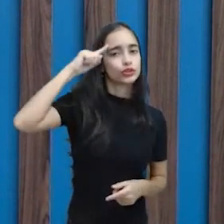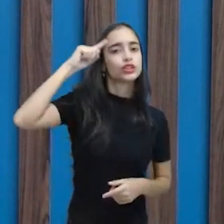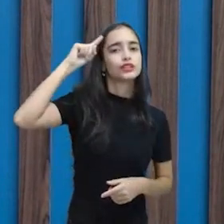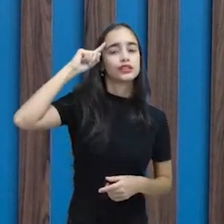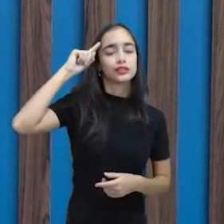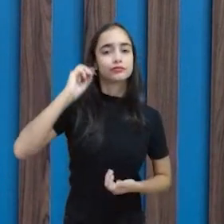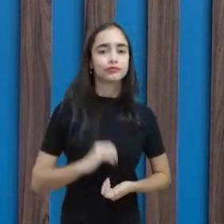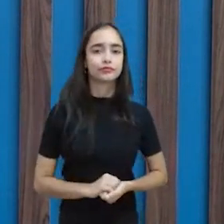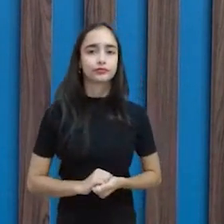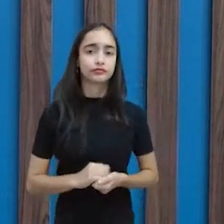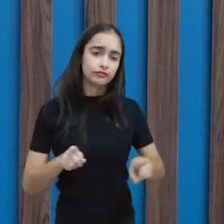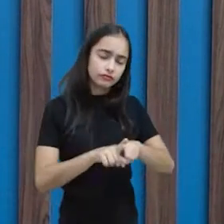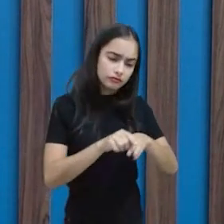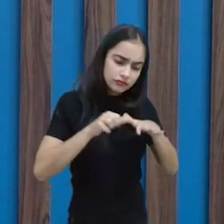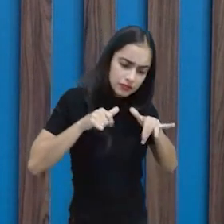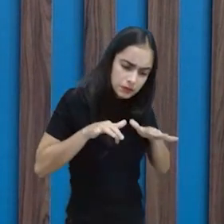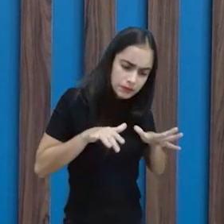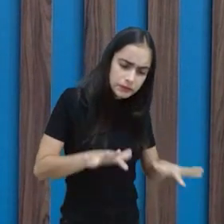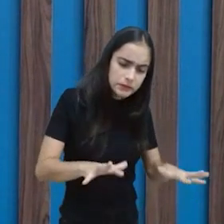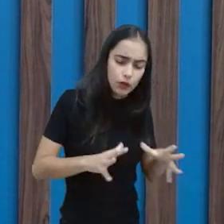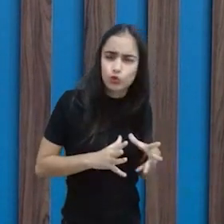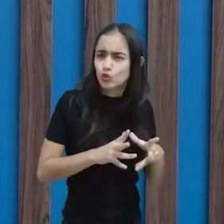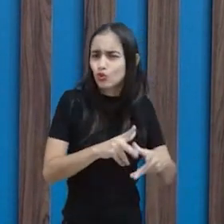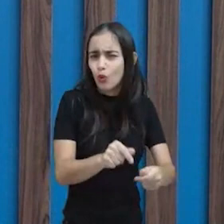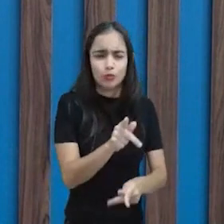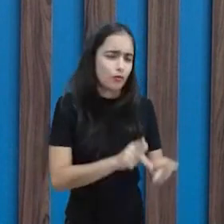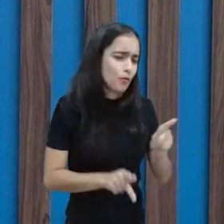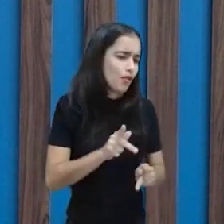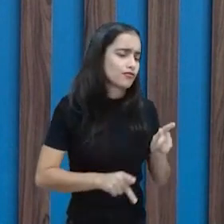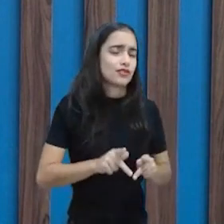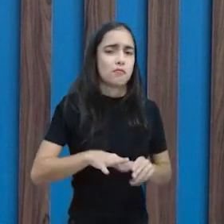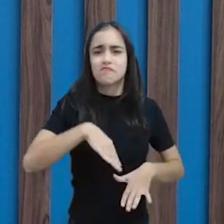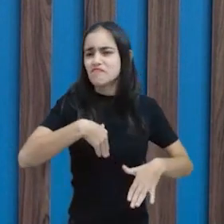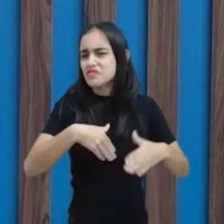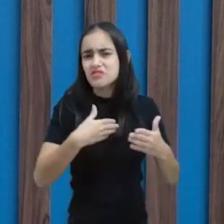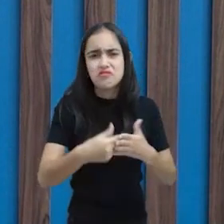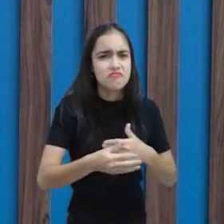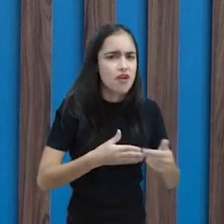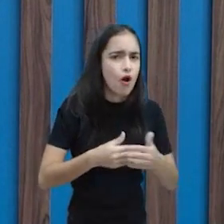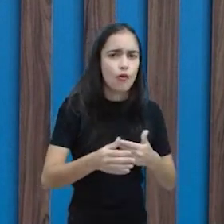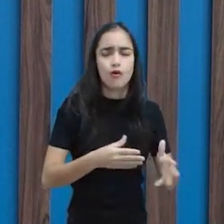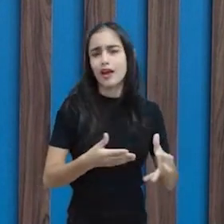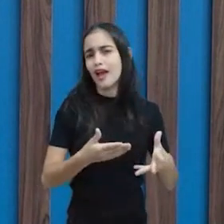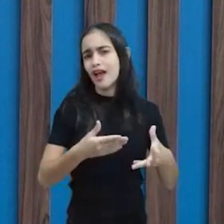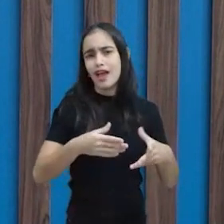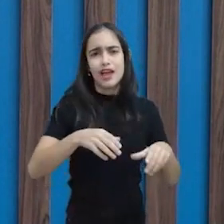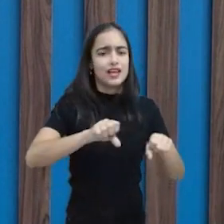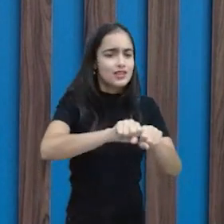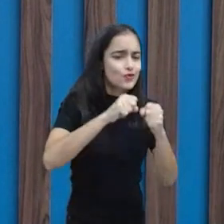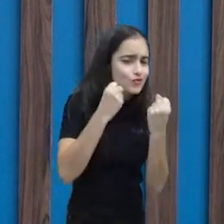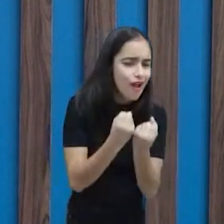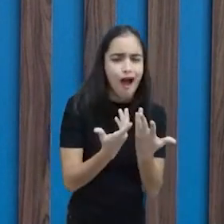que abranja toda a população, independente da situação social de cada um, independente da